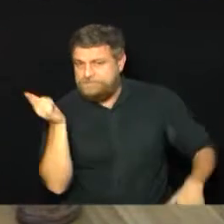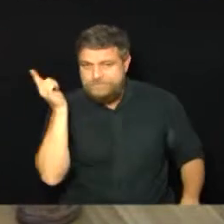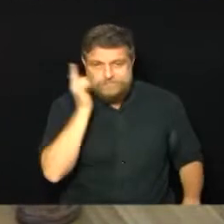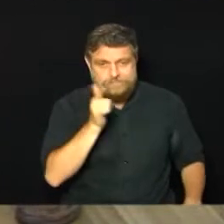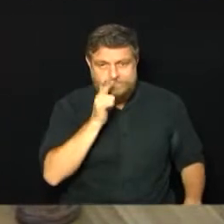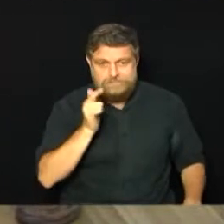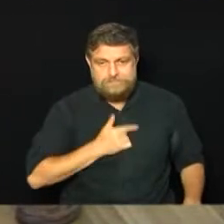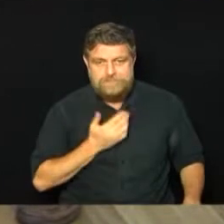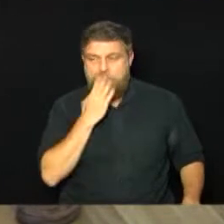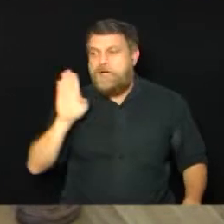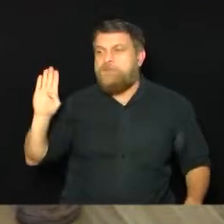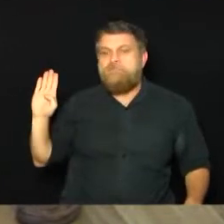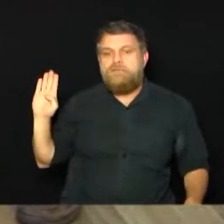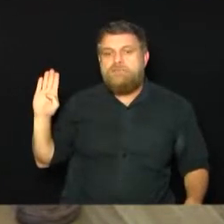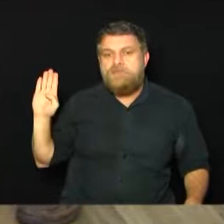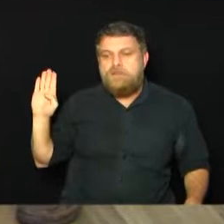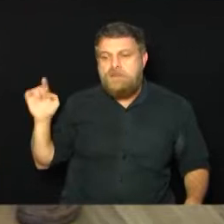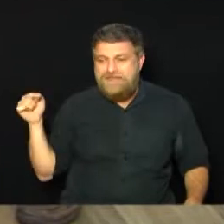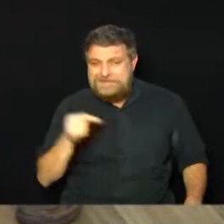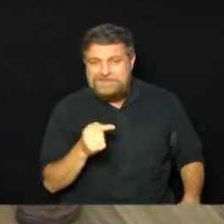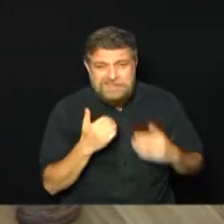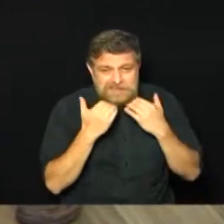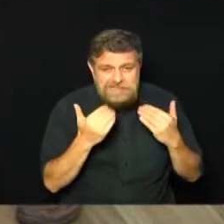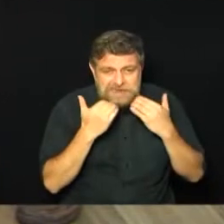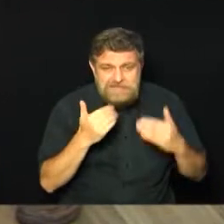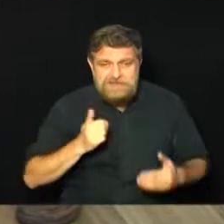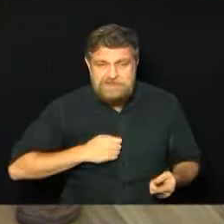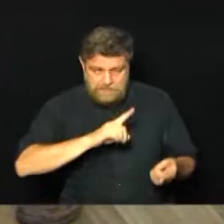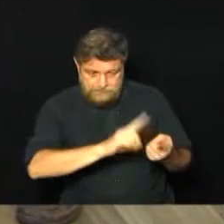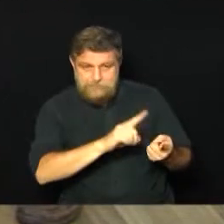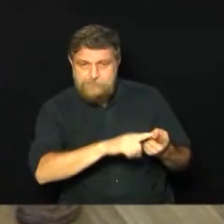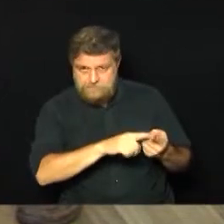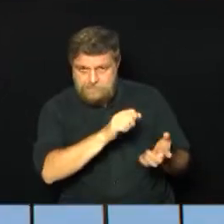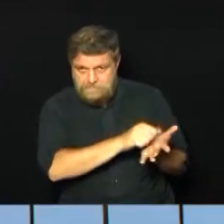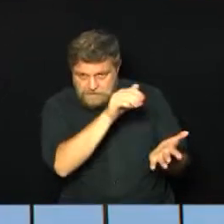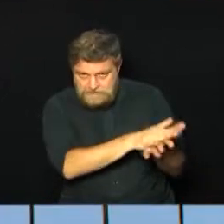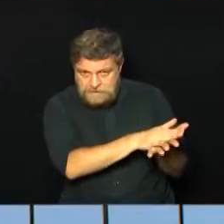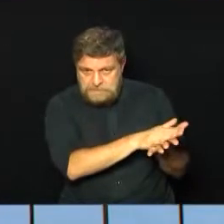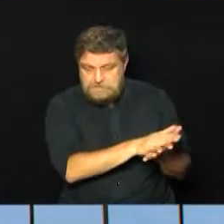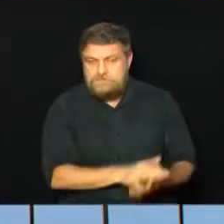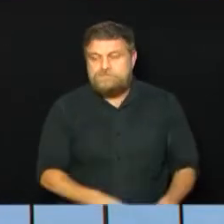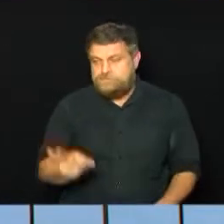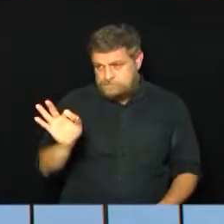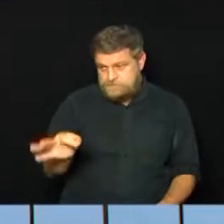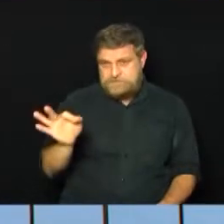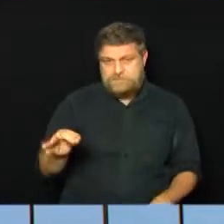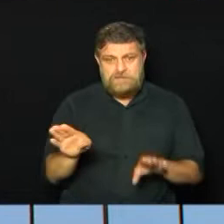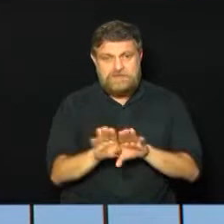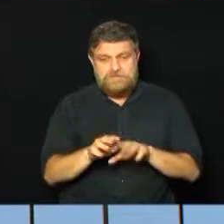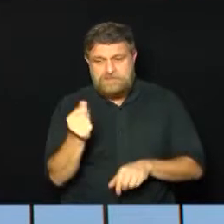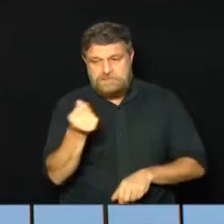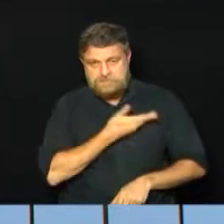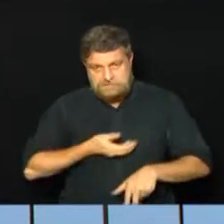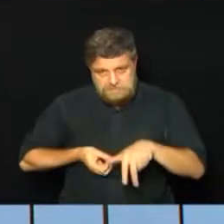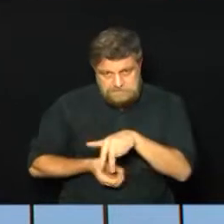cumprir aquilo que estava, na sua visão, precisa de uma penalidade. Exato. Além da corrupção, Gabriel, acho que são duas coisas